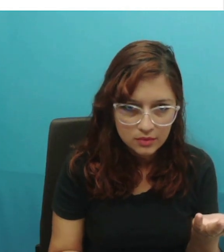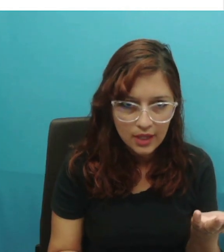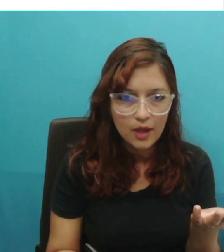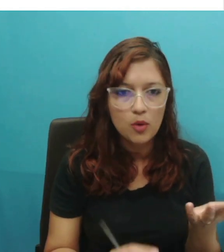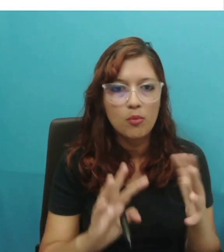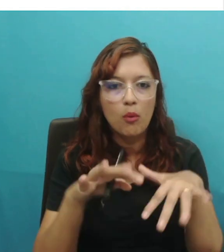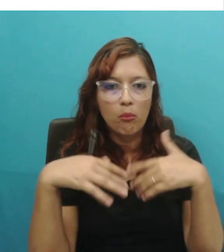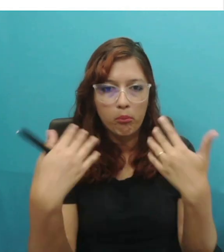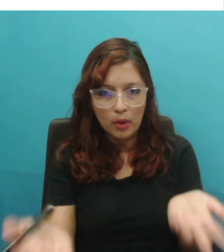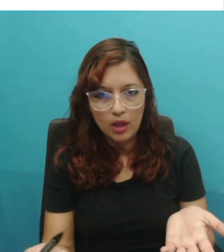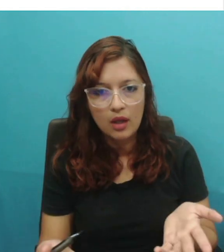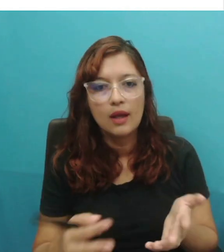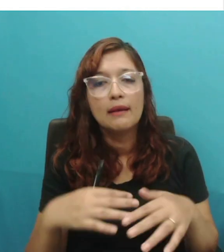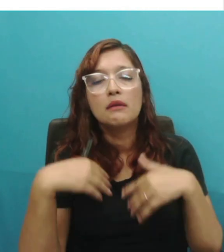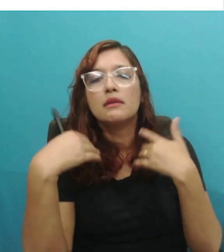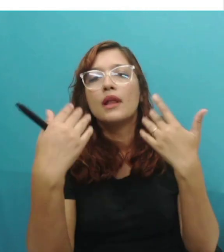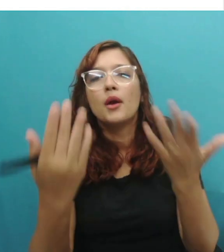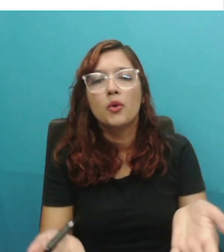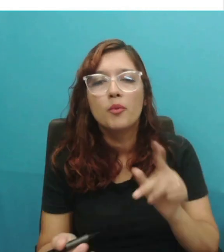a ação? Derrubar.